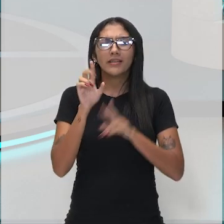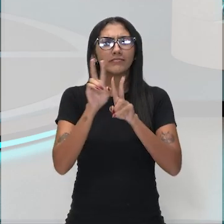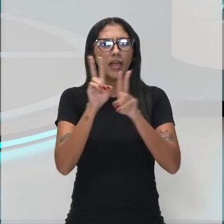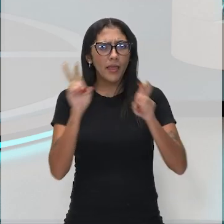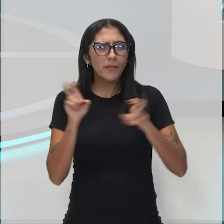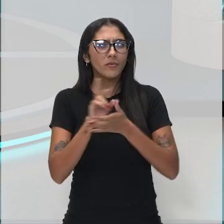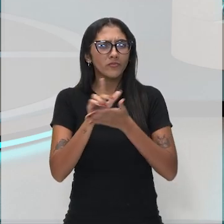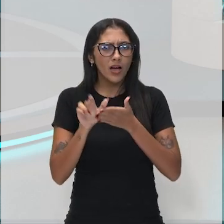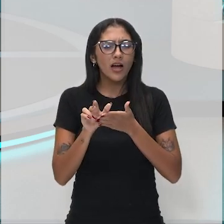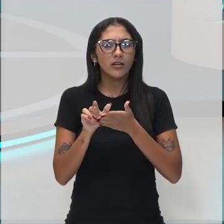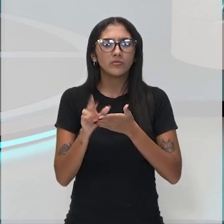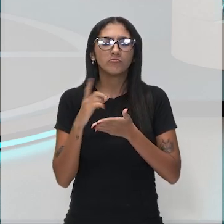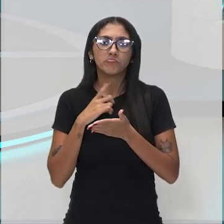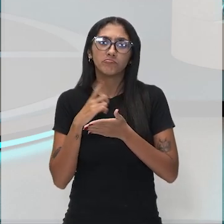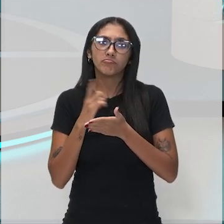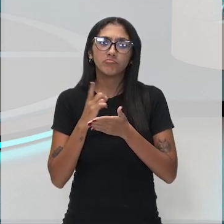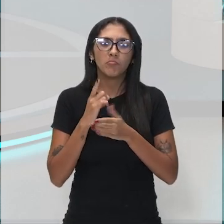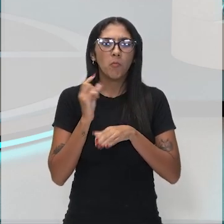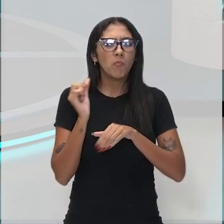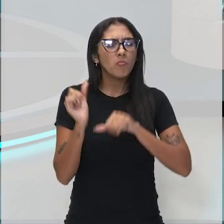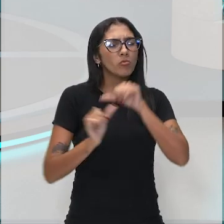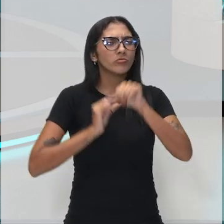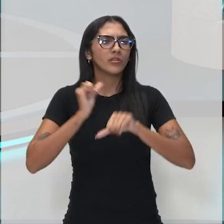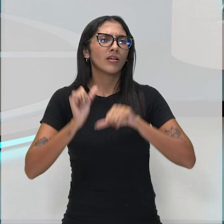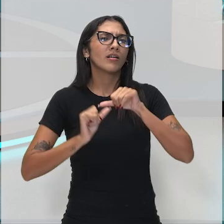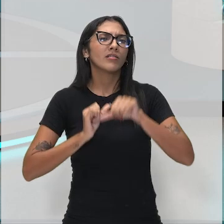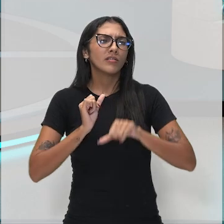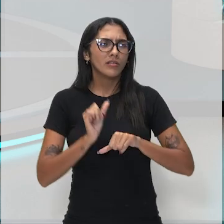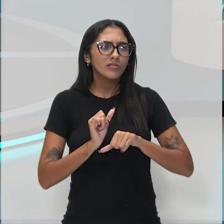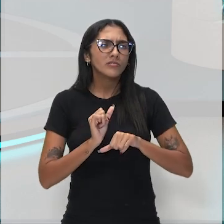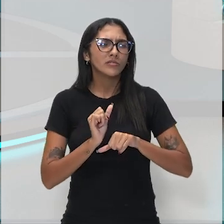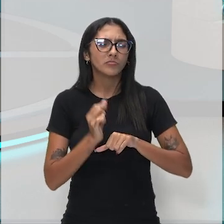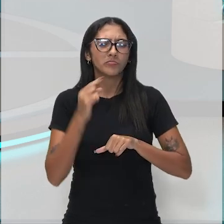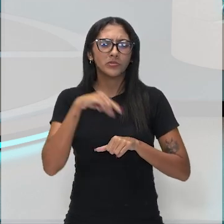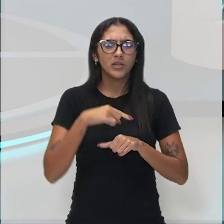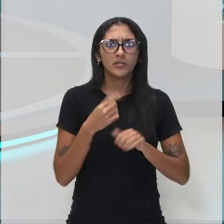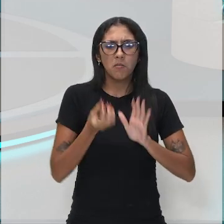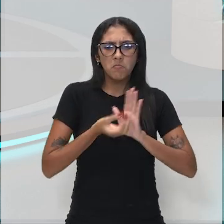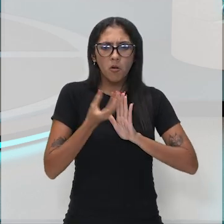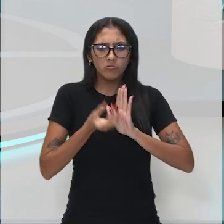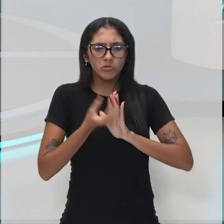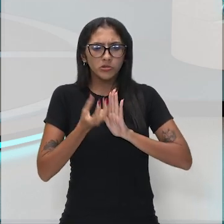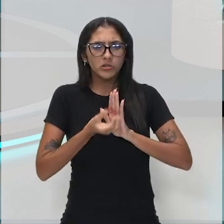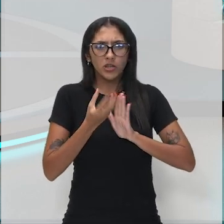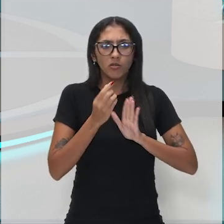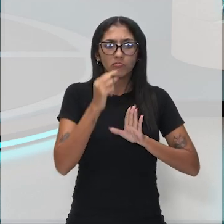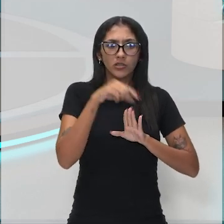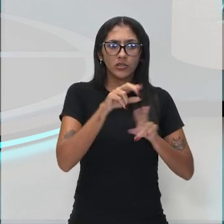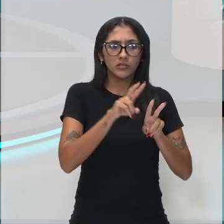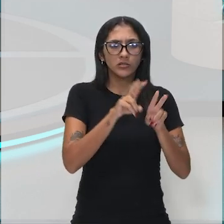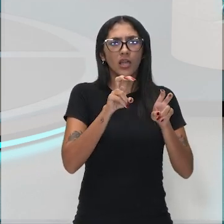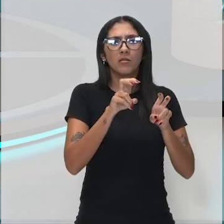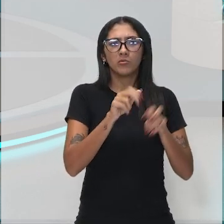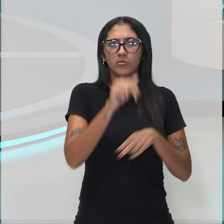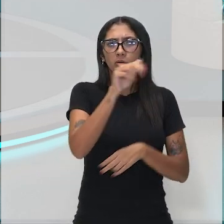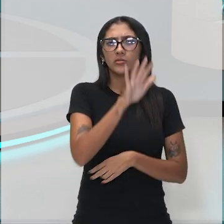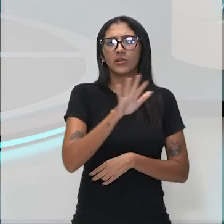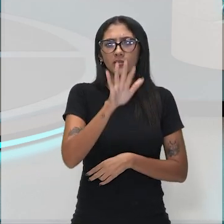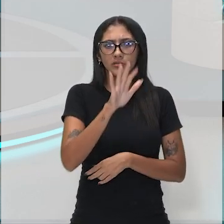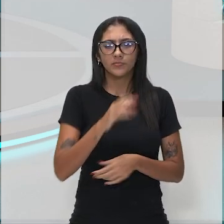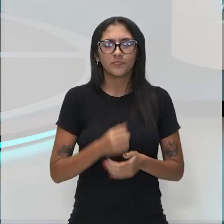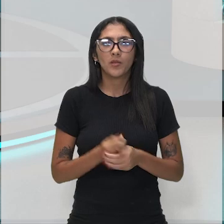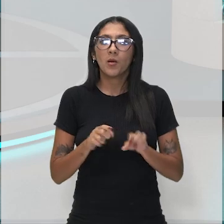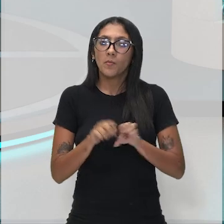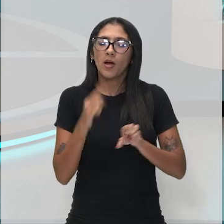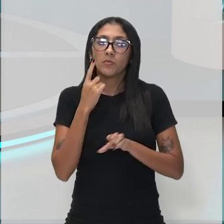temas, que saem um pouco dessa produção do 15, dessa temática do 15. Mas percebe que o